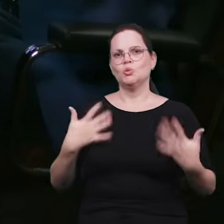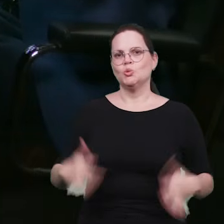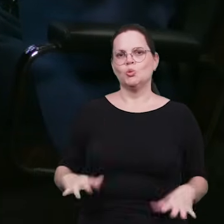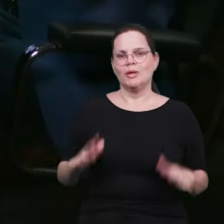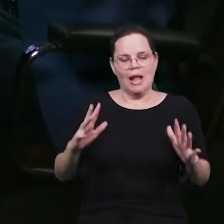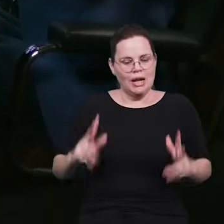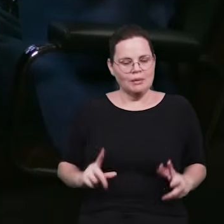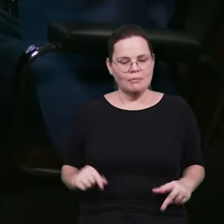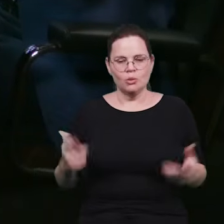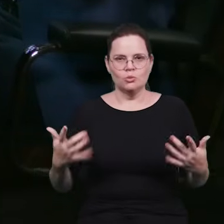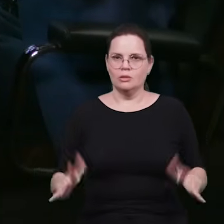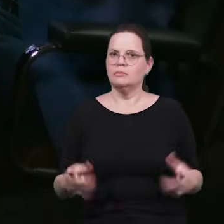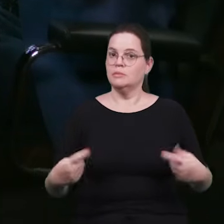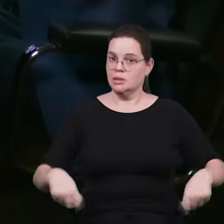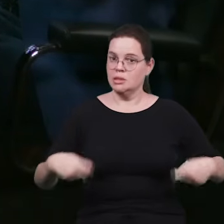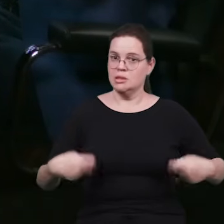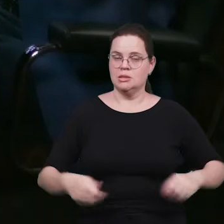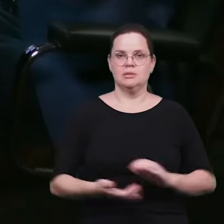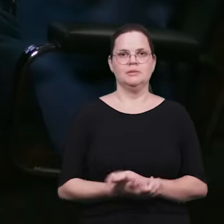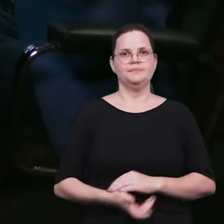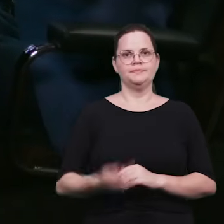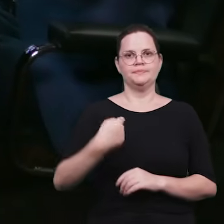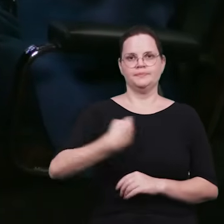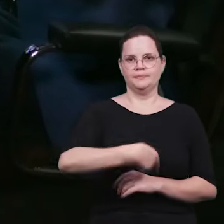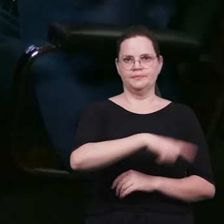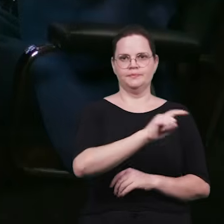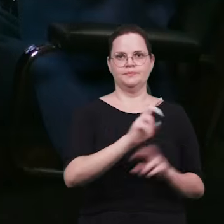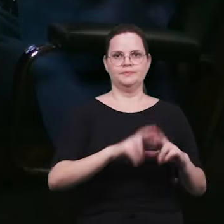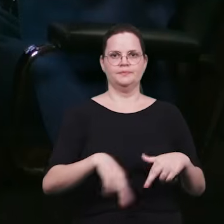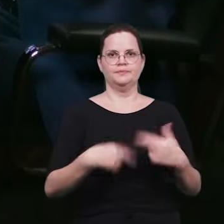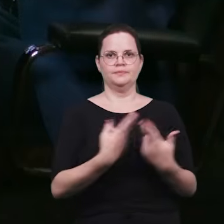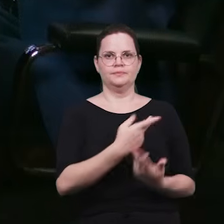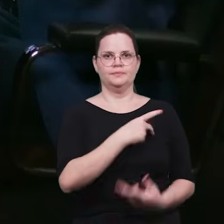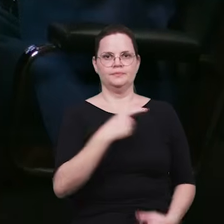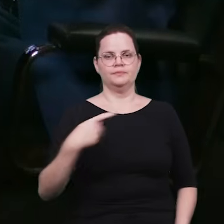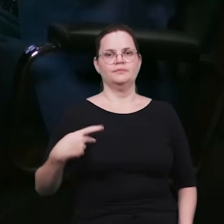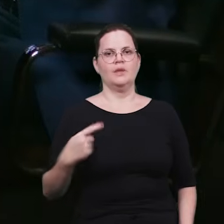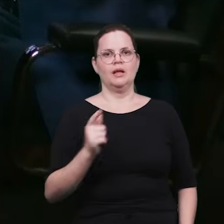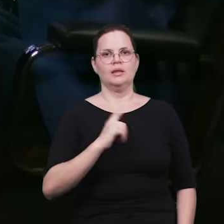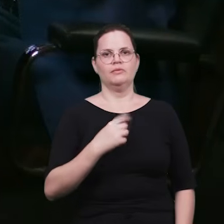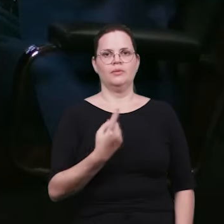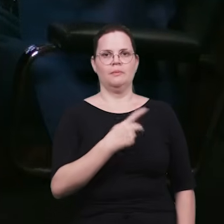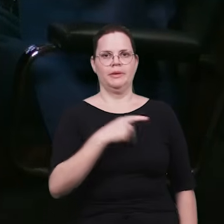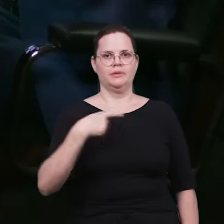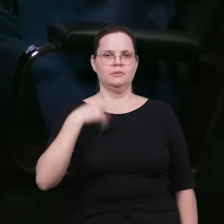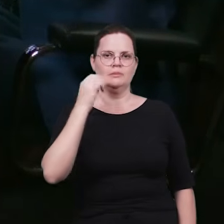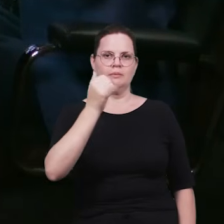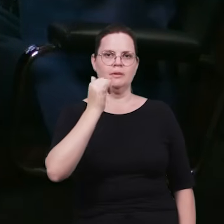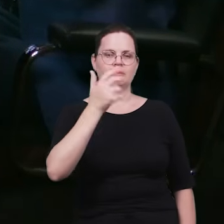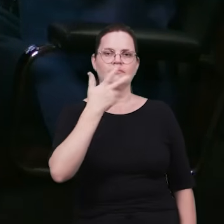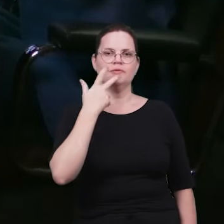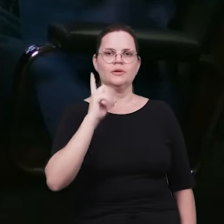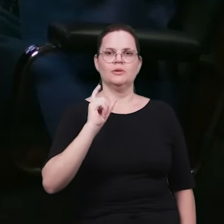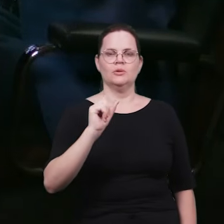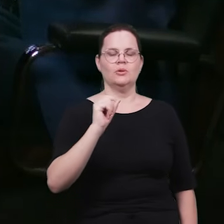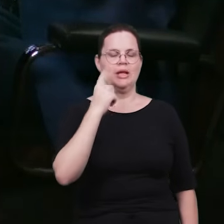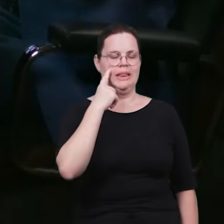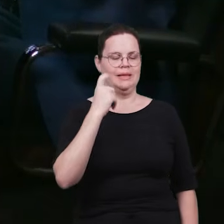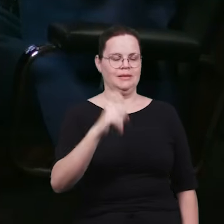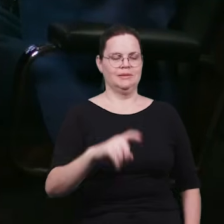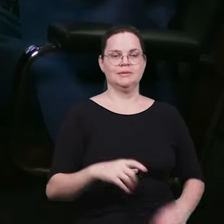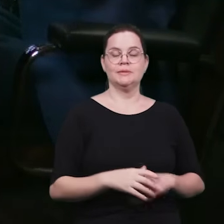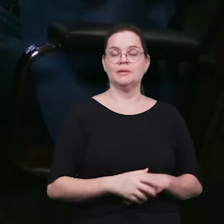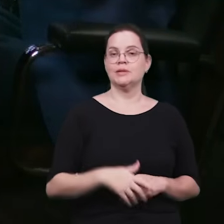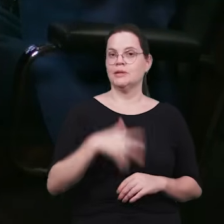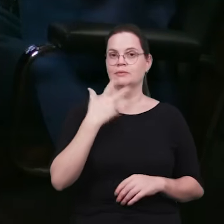isso aí. Eu estava numa reunião de pastores esses dias e um pastor trouxe uma mensagem, ele falou uma coisa muito